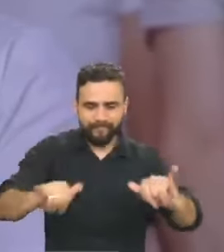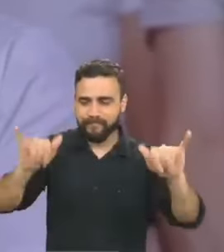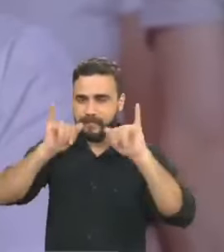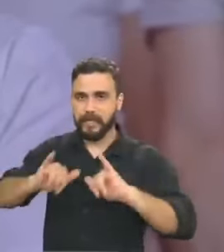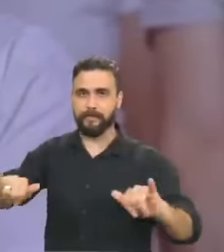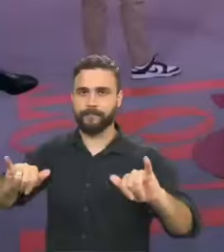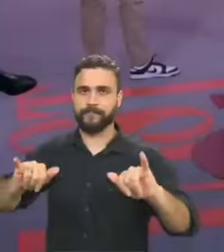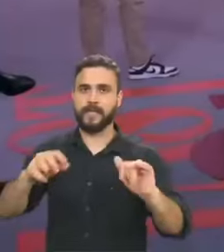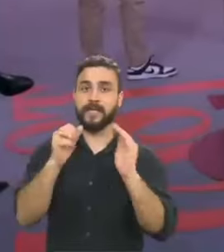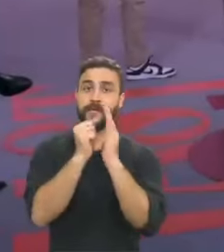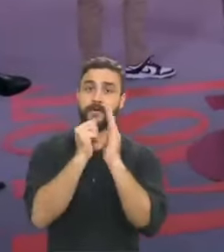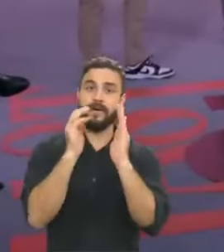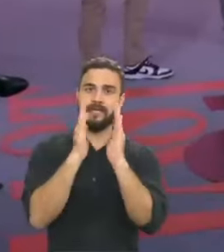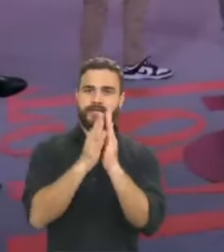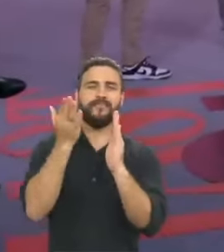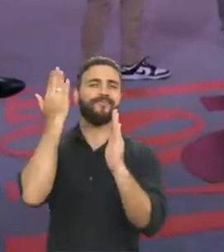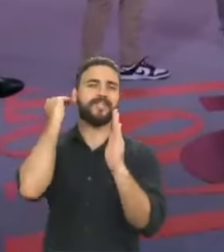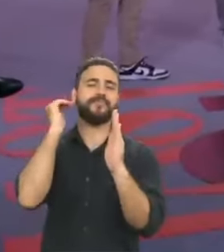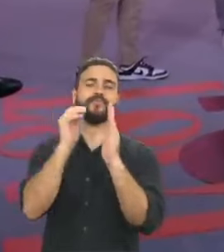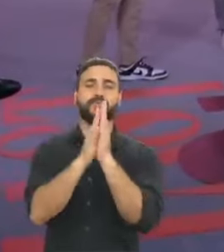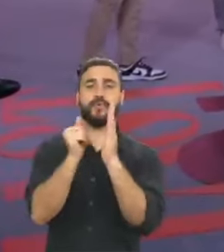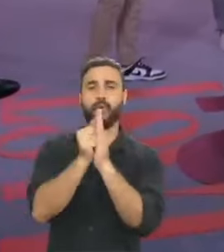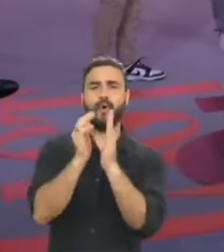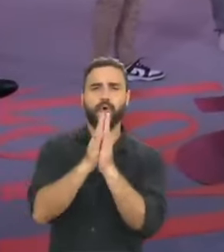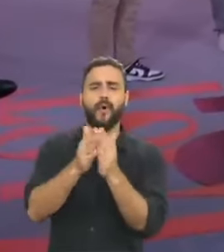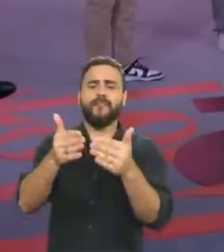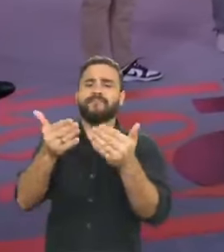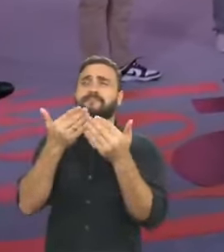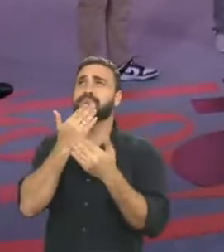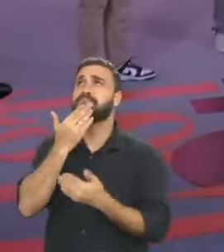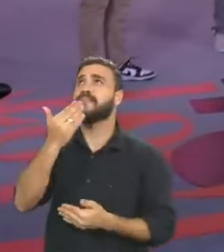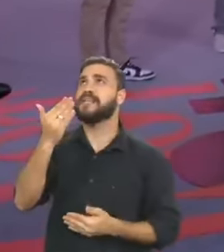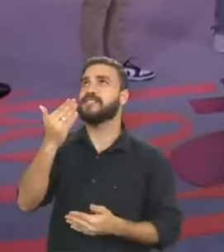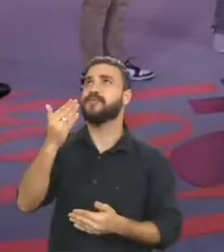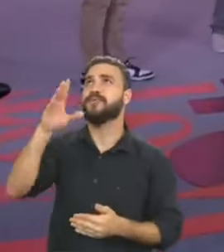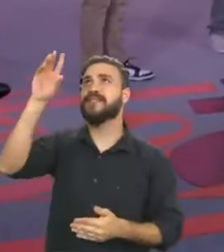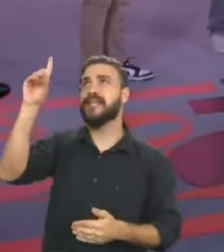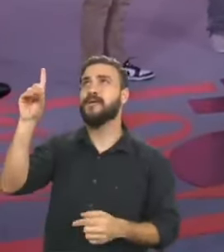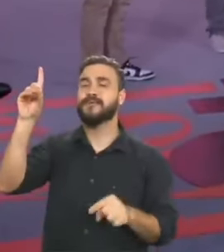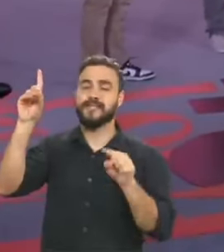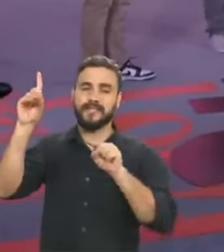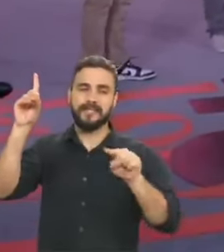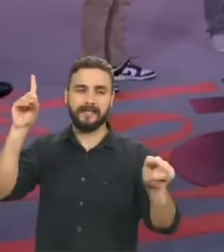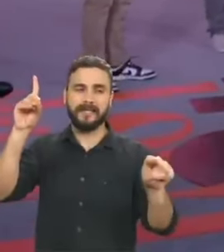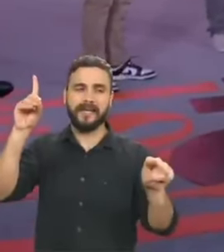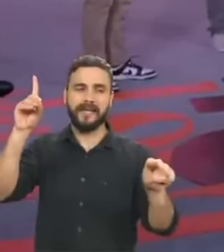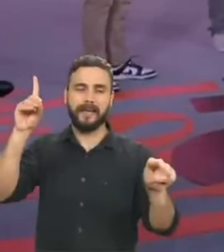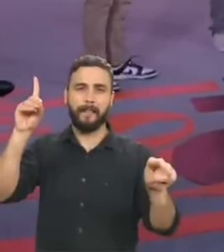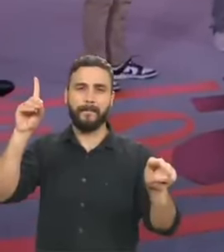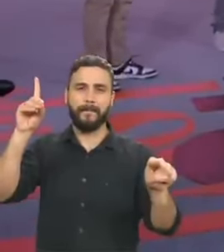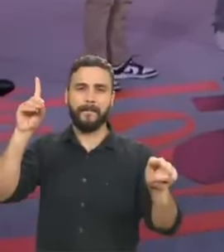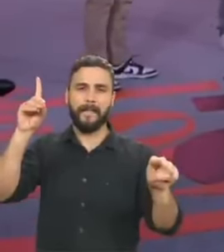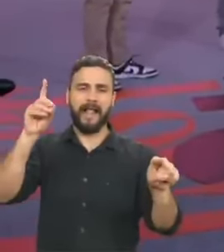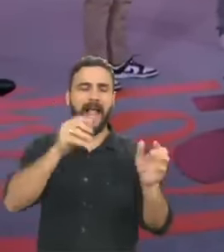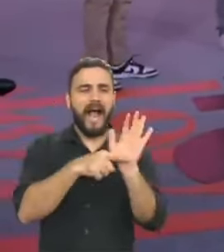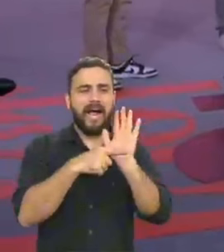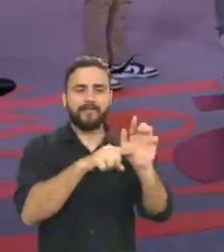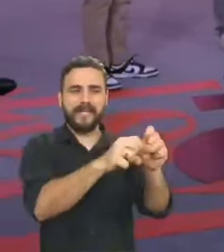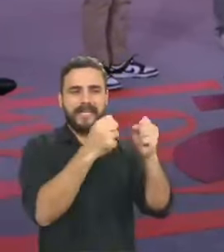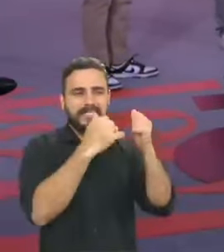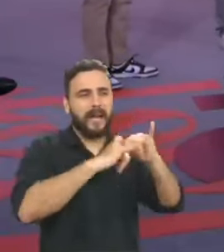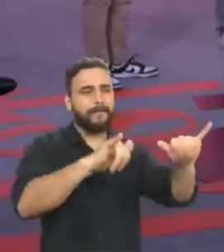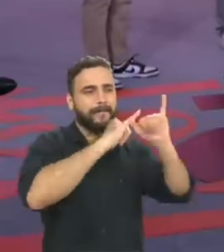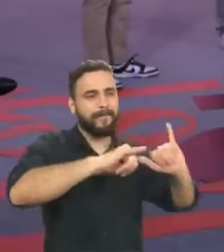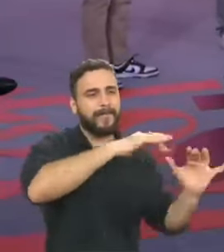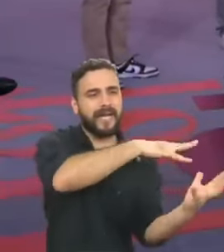de Jesus não foi essa. Ele pediu que eles os livre, mas não que os tire do mundo, porque o mundo faz parte do nosso dia a